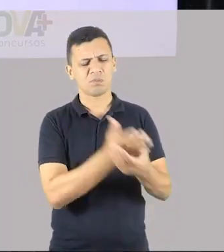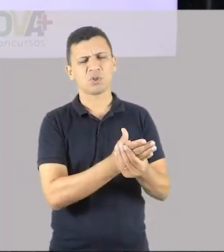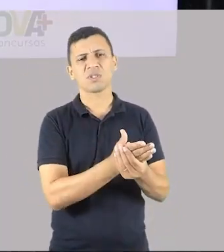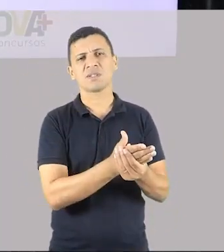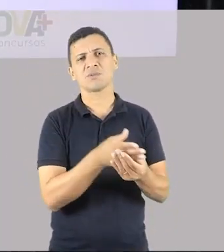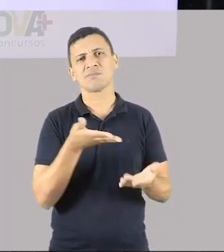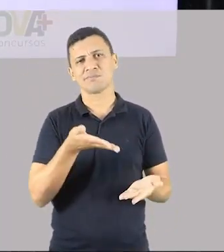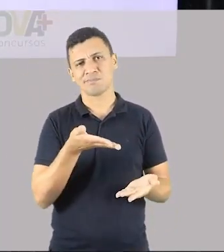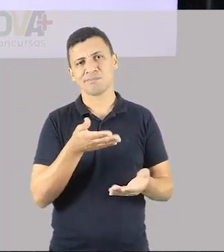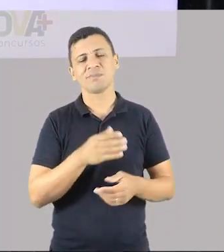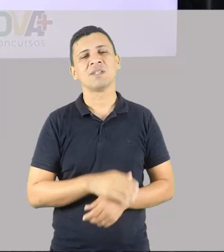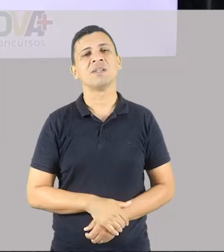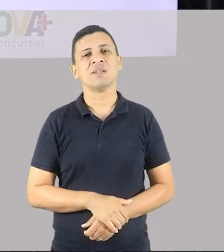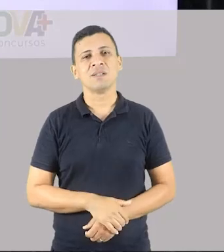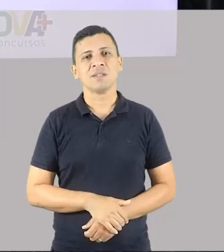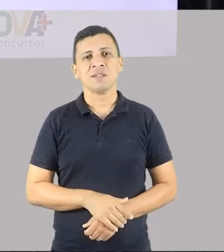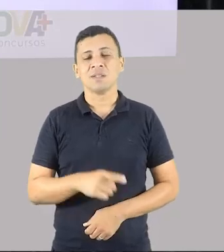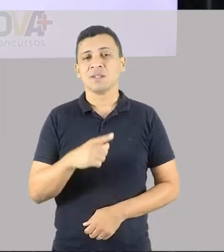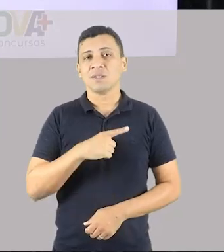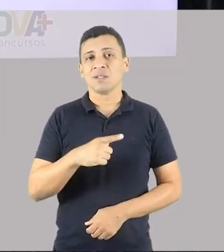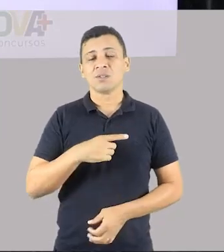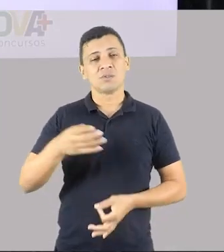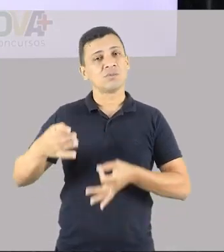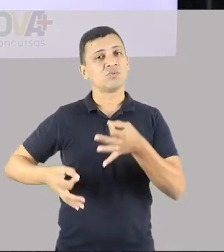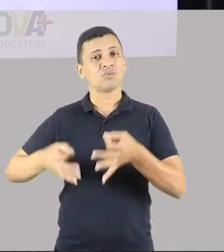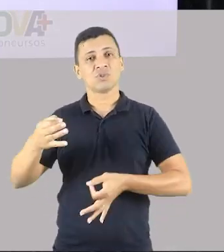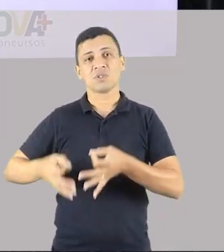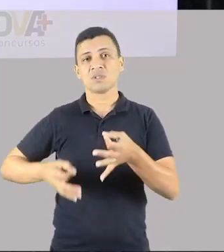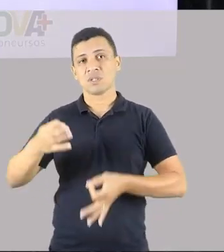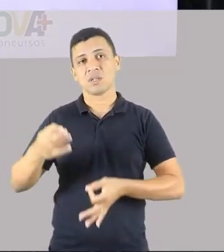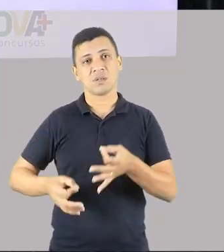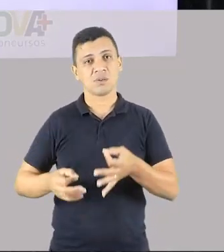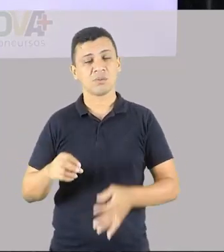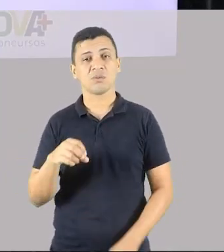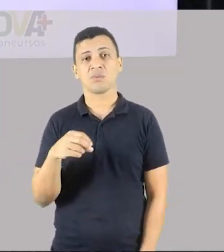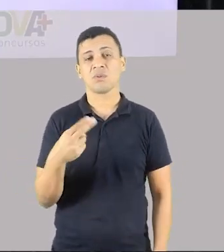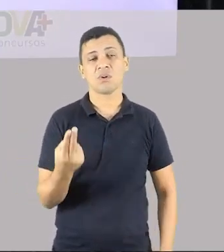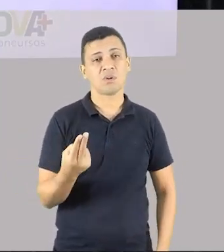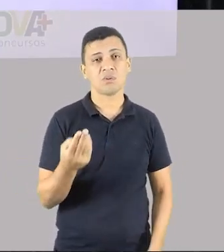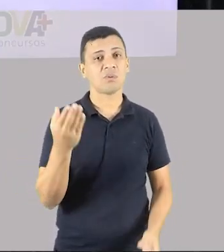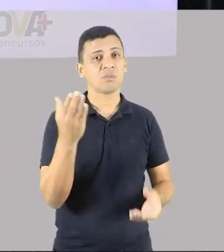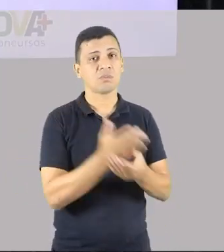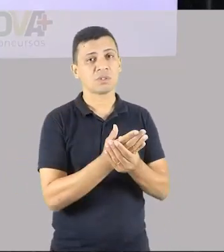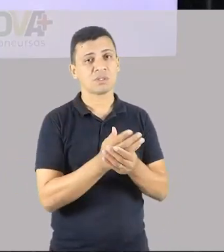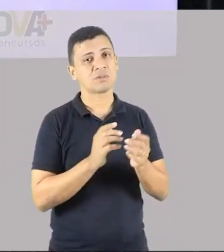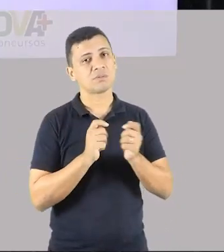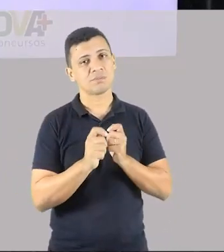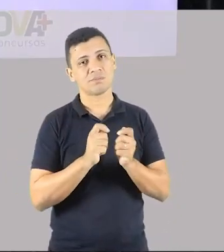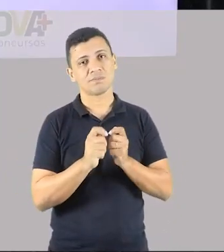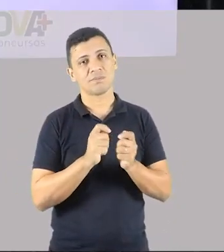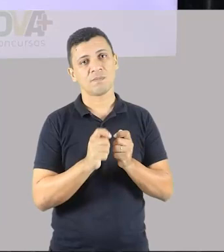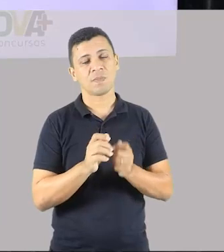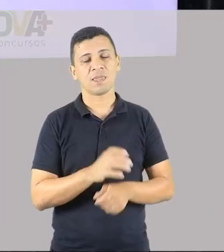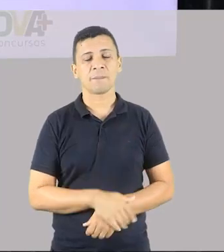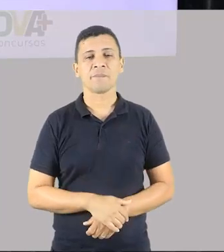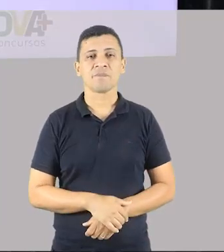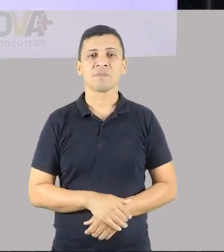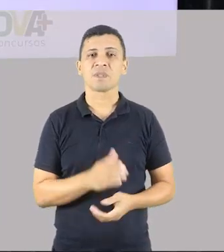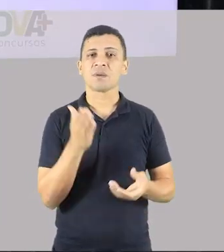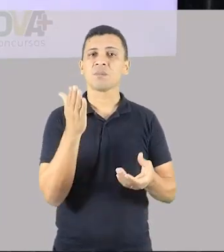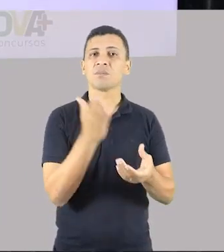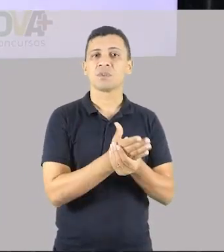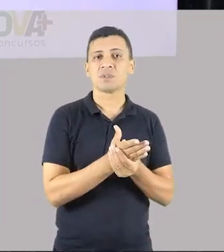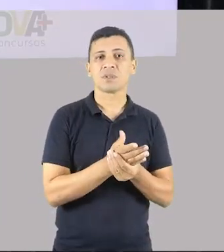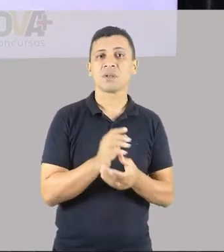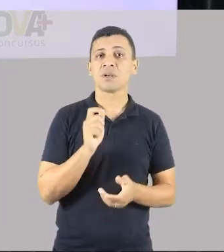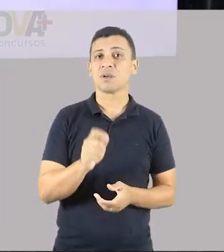que é um processo no que serve a um processo judicial ou no que serve a um processo administrativo. E um processo